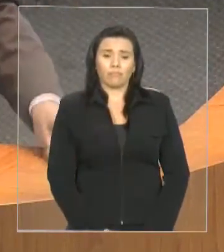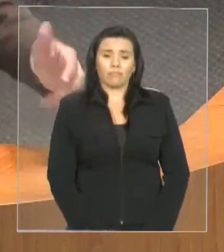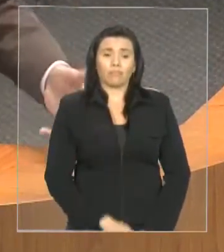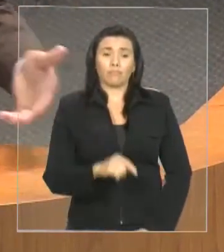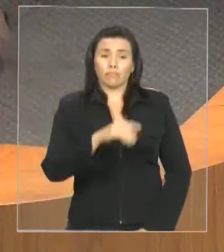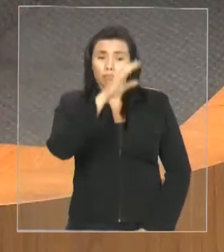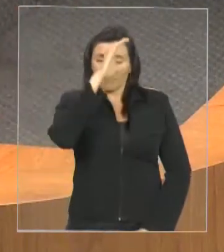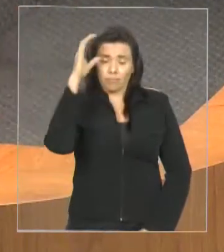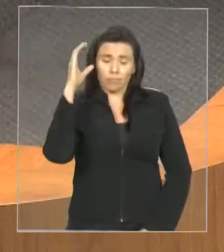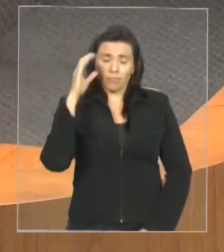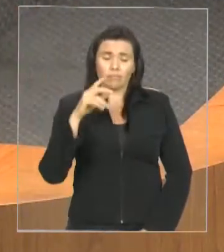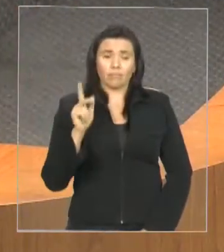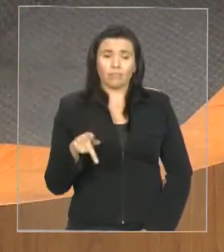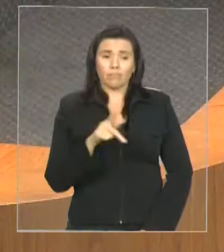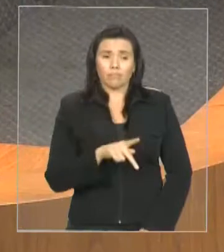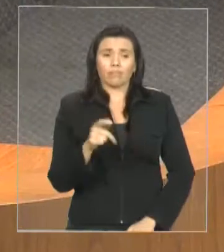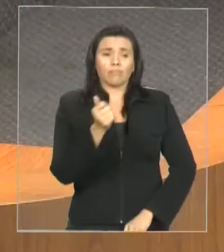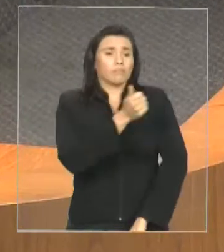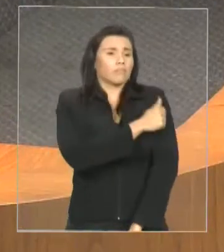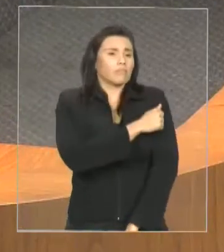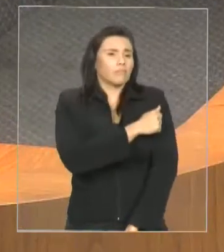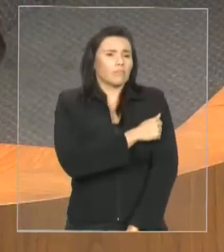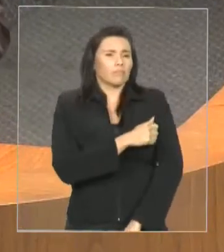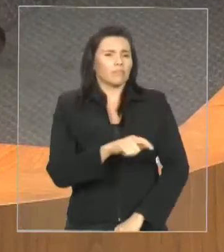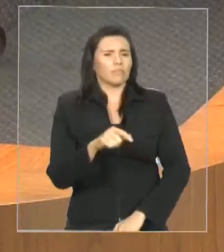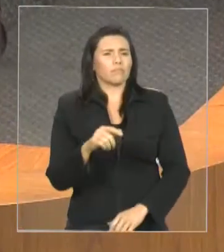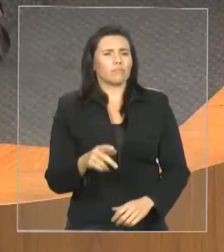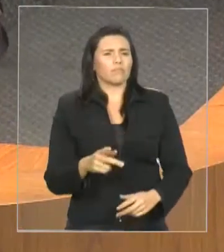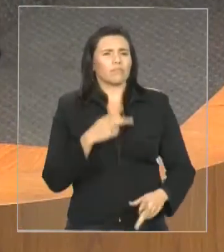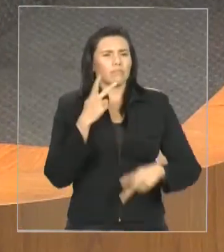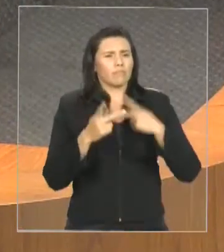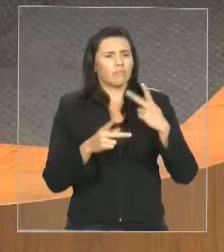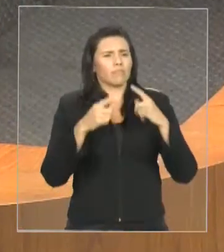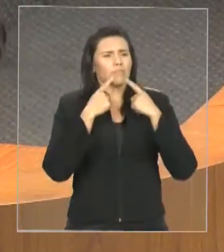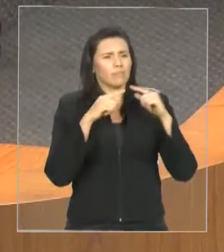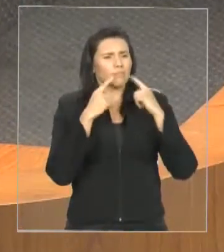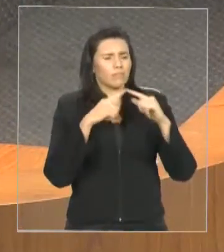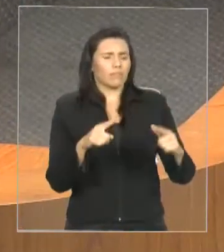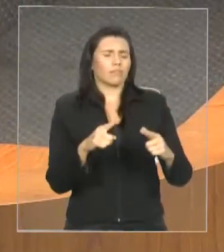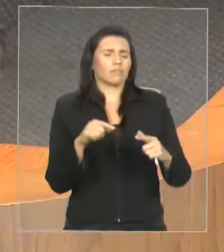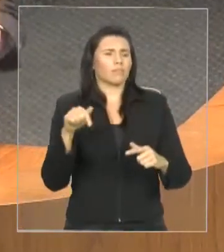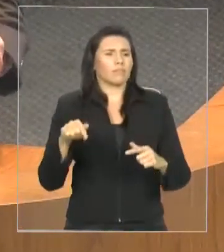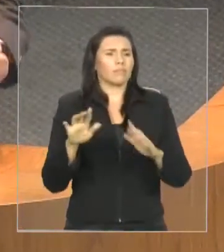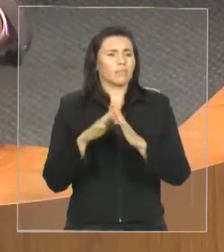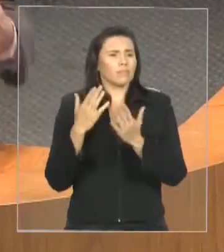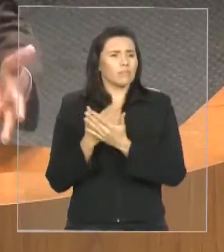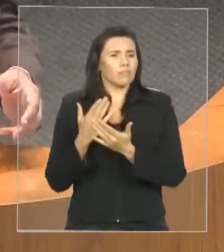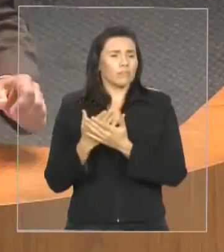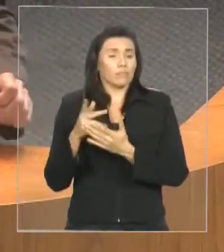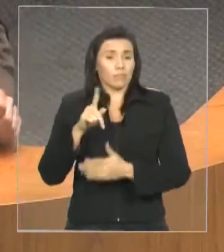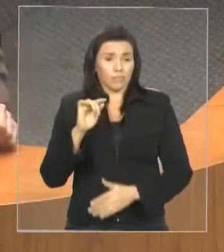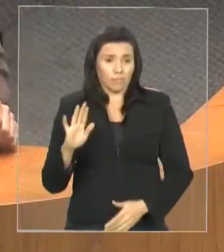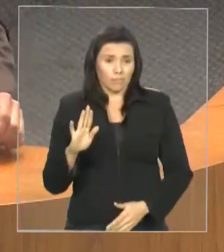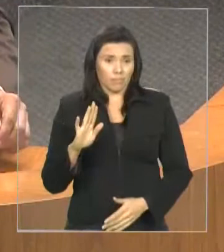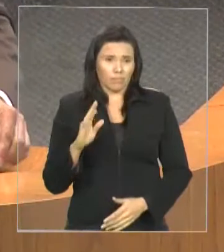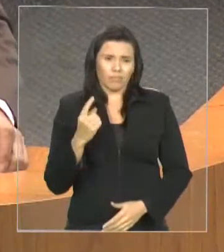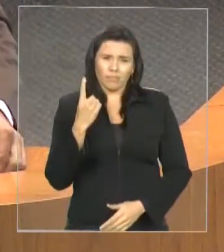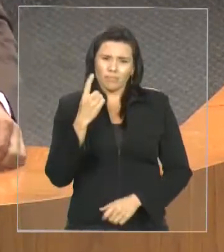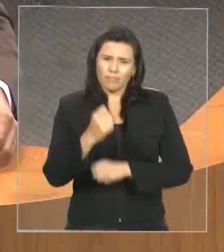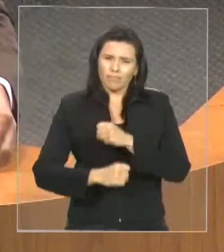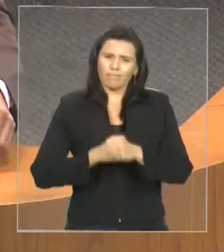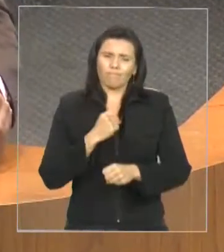Municipal, protestando sobre uma escola que estava com um ano fazendo reforma. Um ano em reforma. Nós fomos visitar a escola